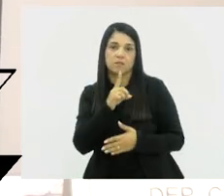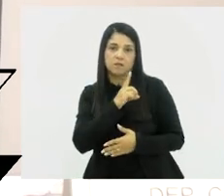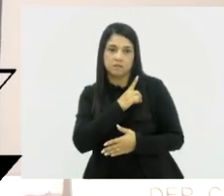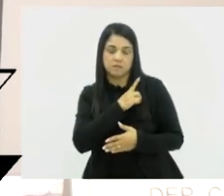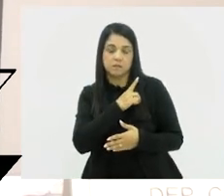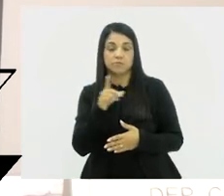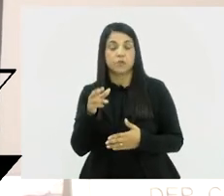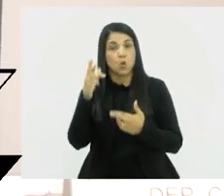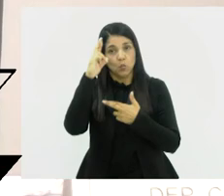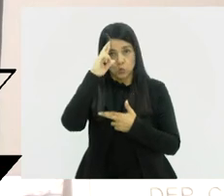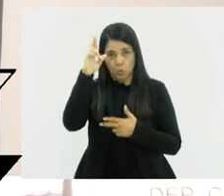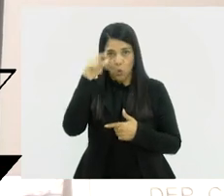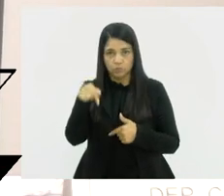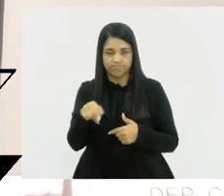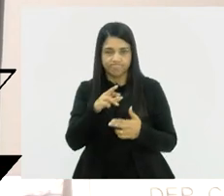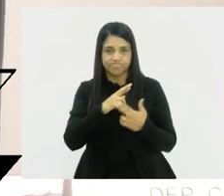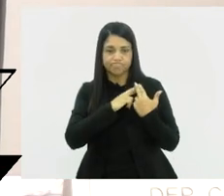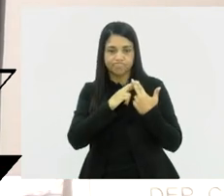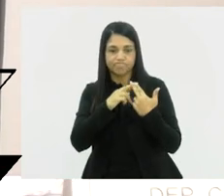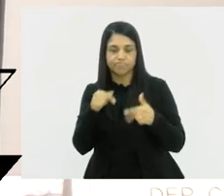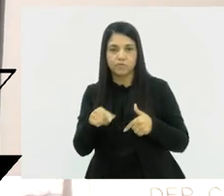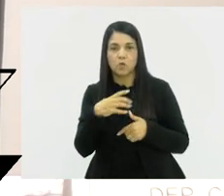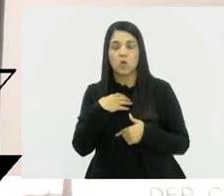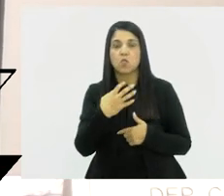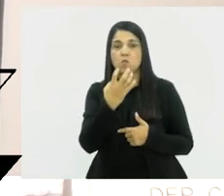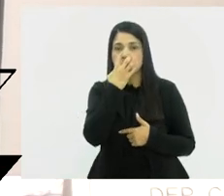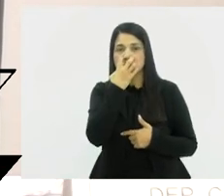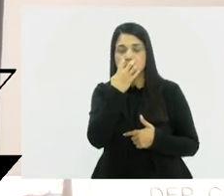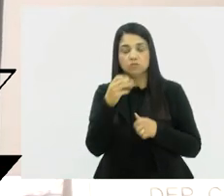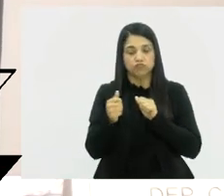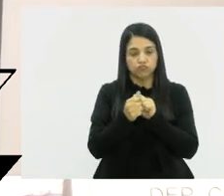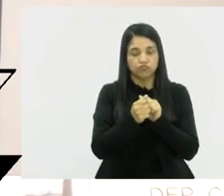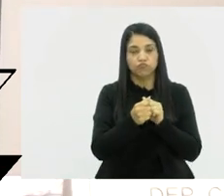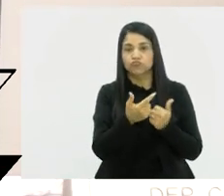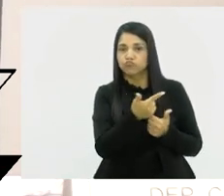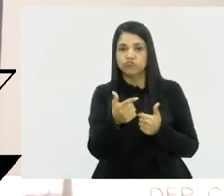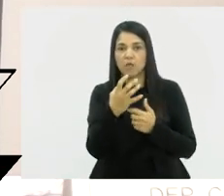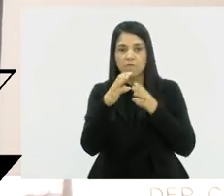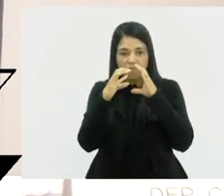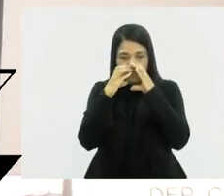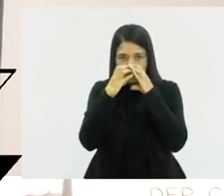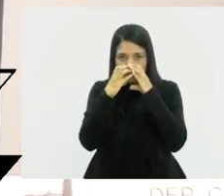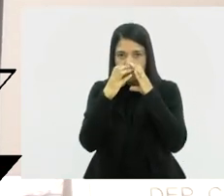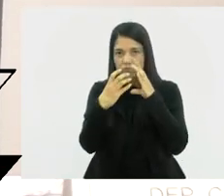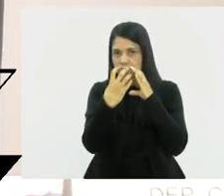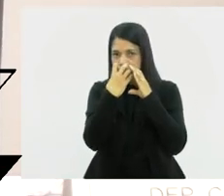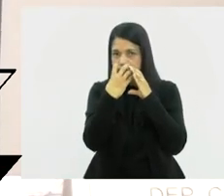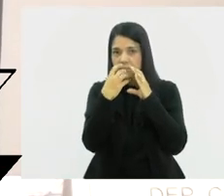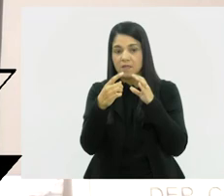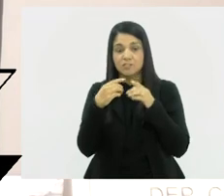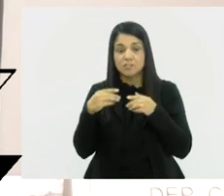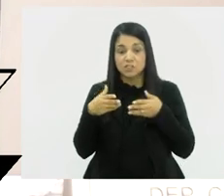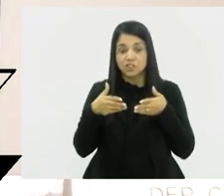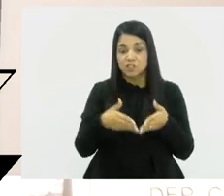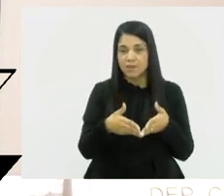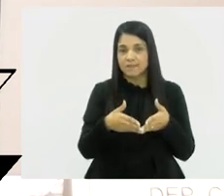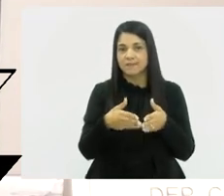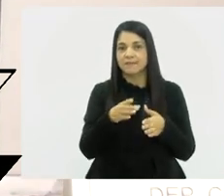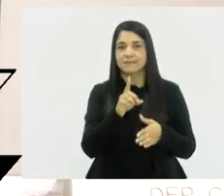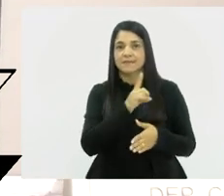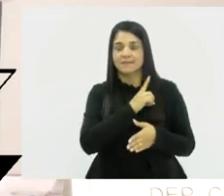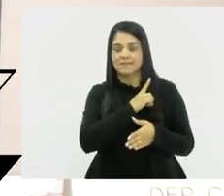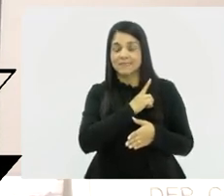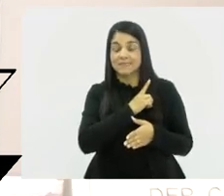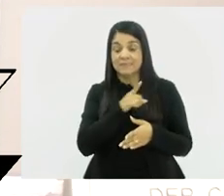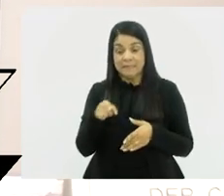seu cão, sem a focinheira, chega na delegacia. O delegado está cuidando de